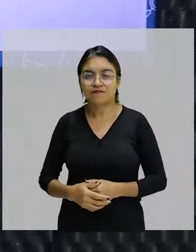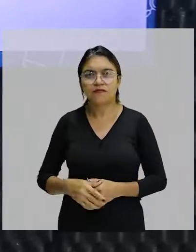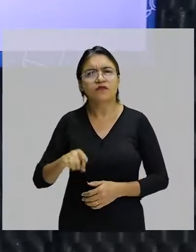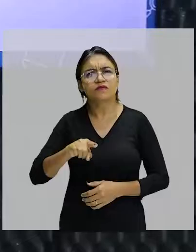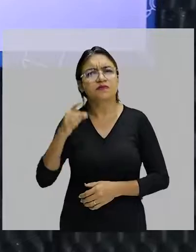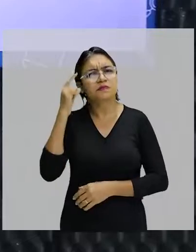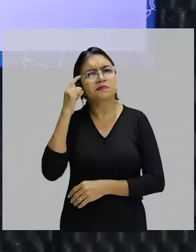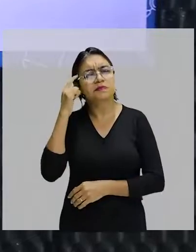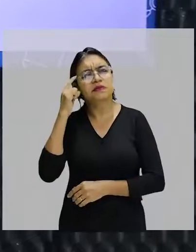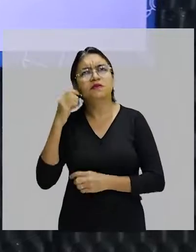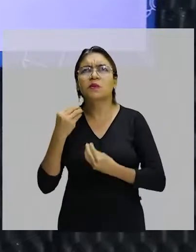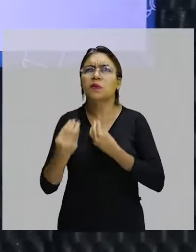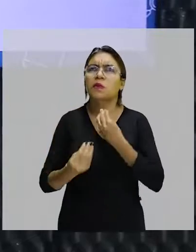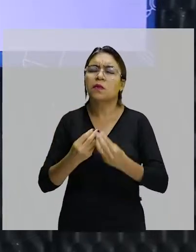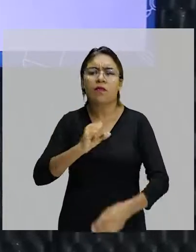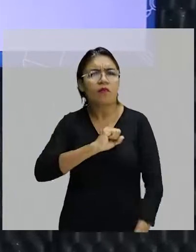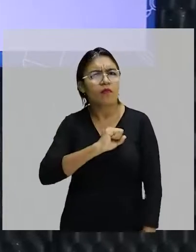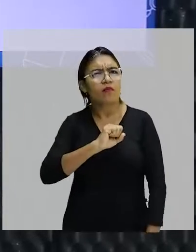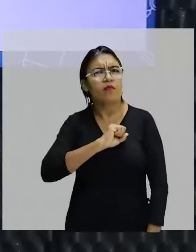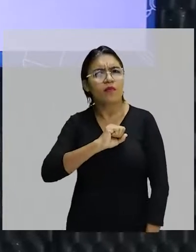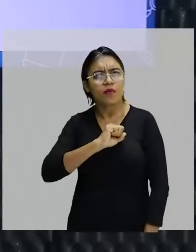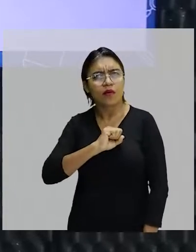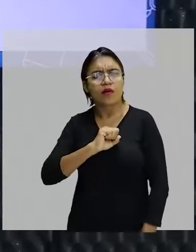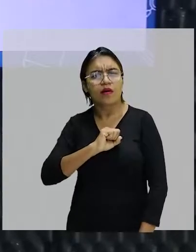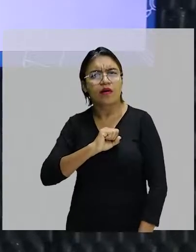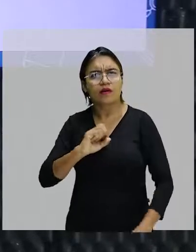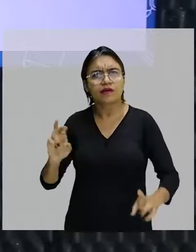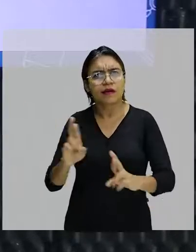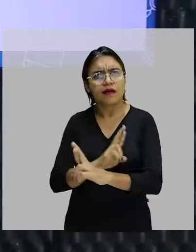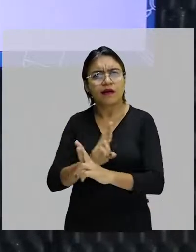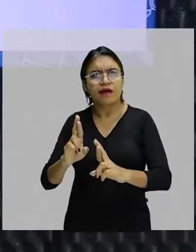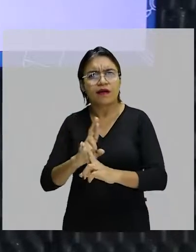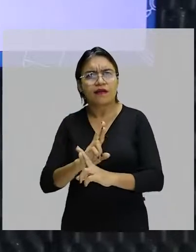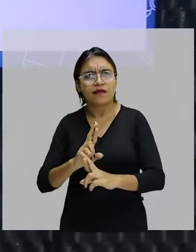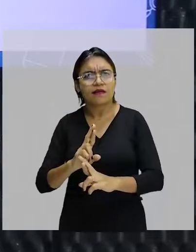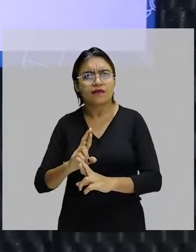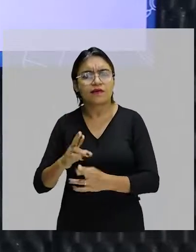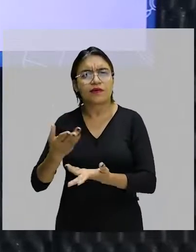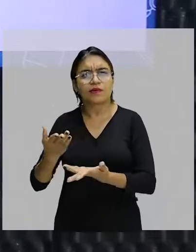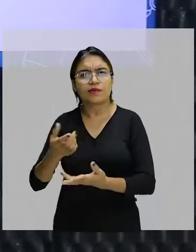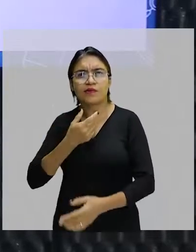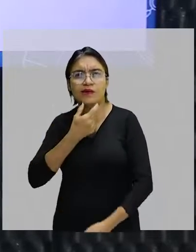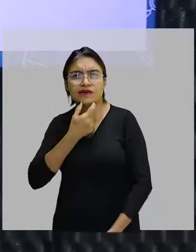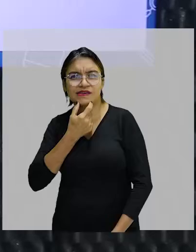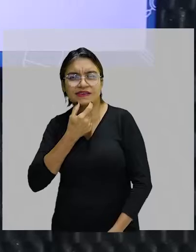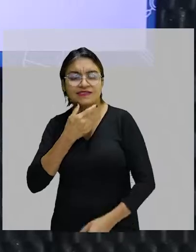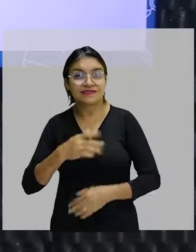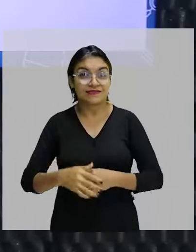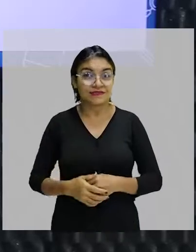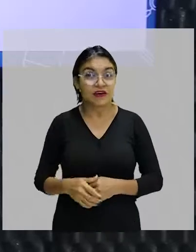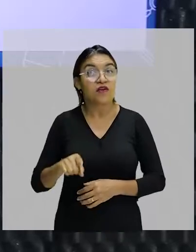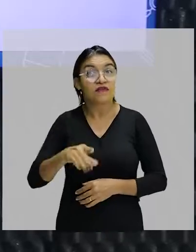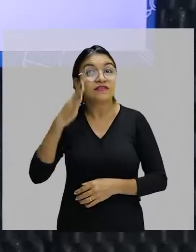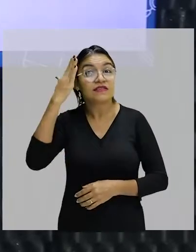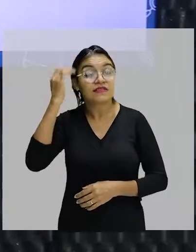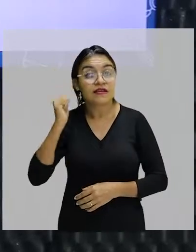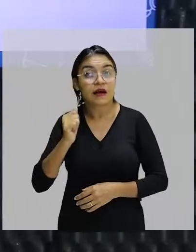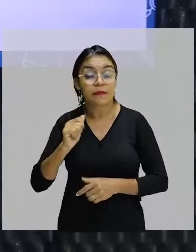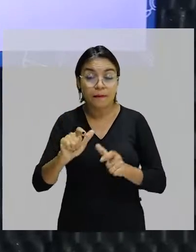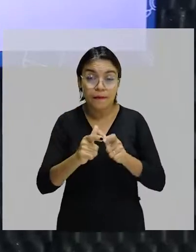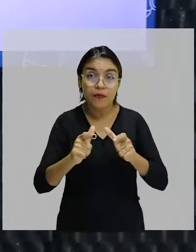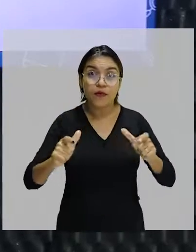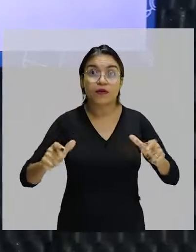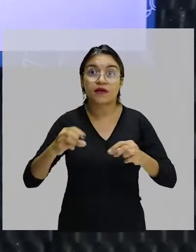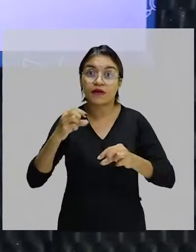professora, qual é a relação de reggae com a questão da língua inglesa? Primeiro, como vocês sabem, a maioria das músicas que